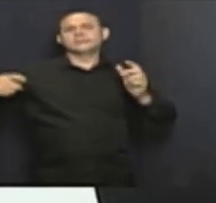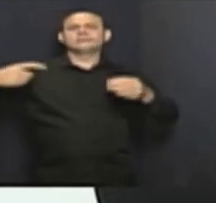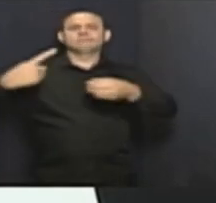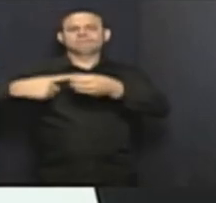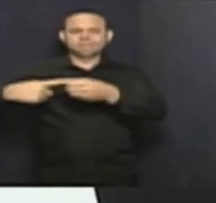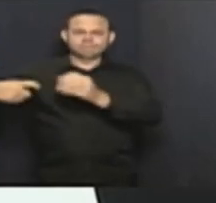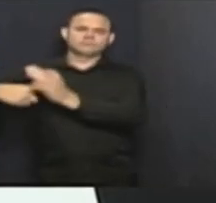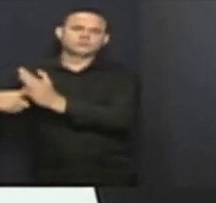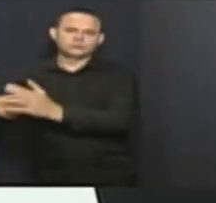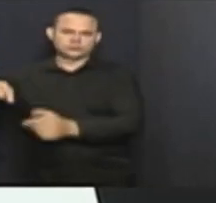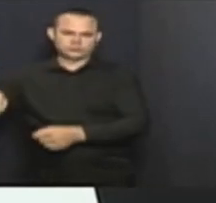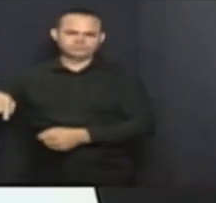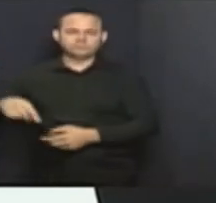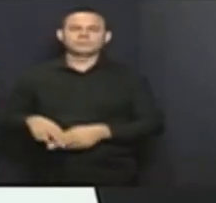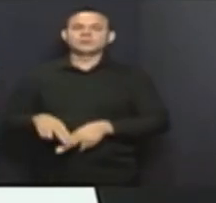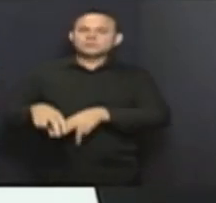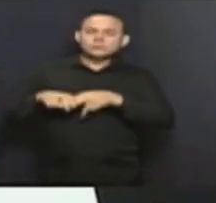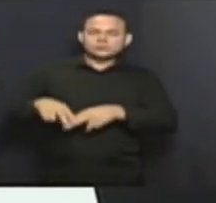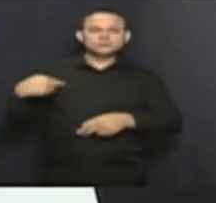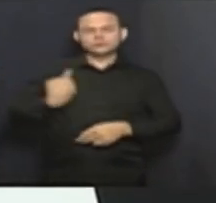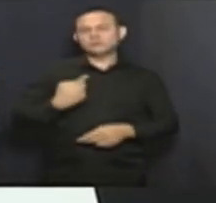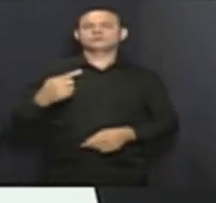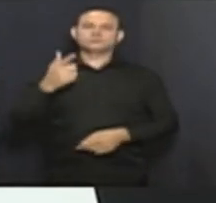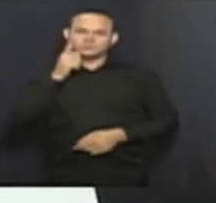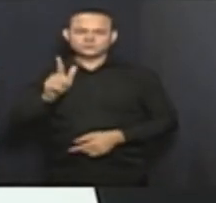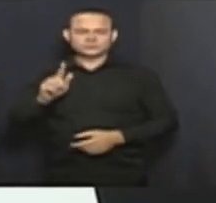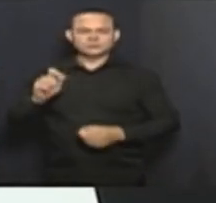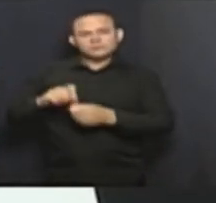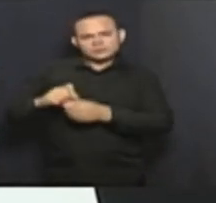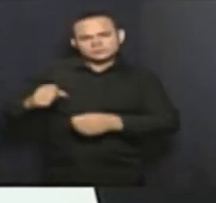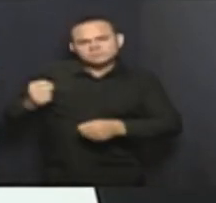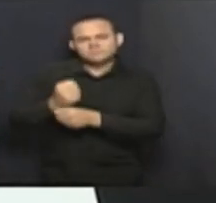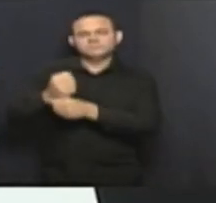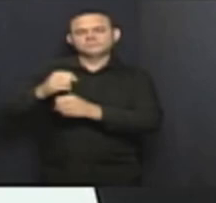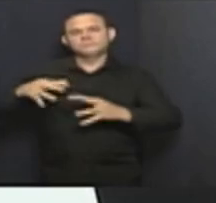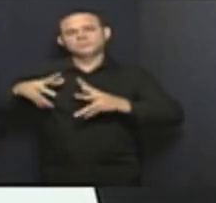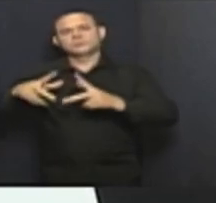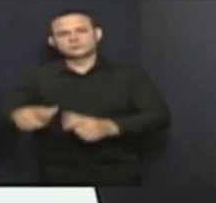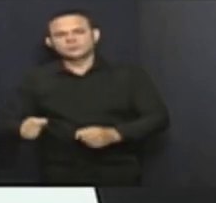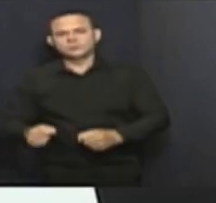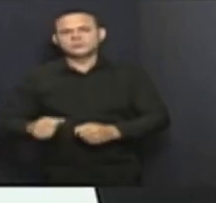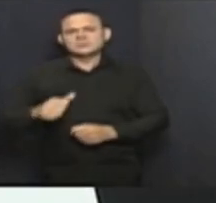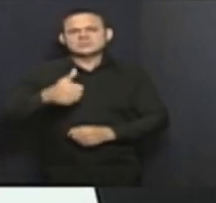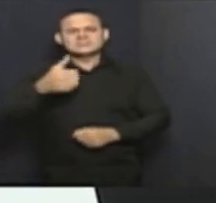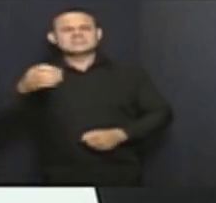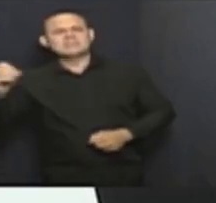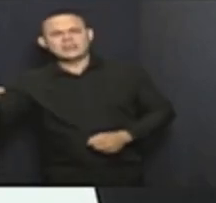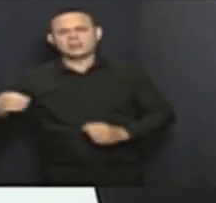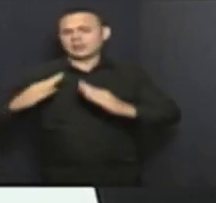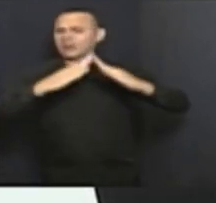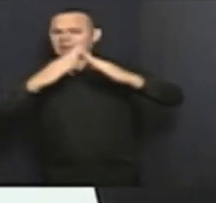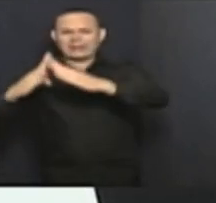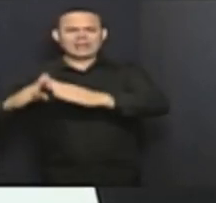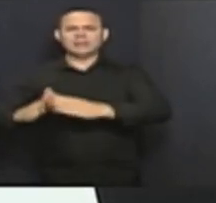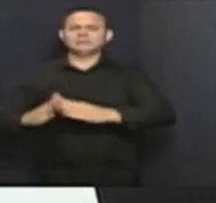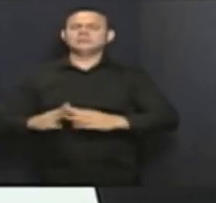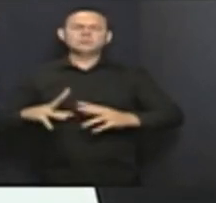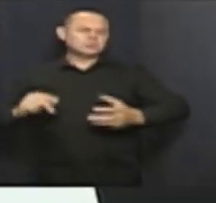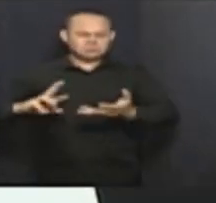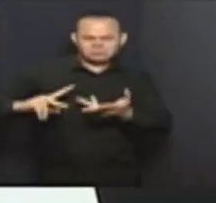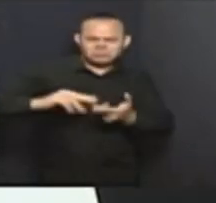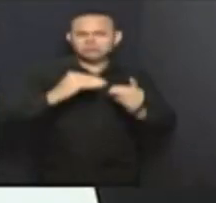nós conseguimos construir no nossos mandatos mais de 800 unidades habitacionais nos mais diversos programas